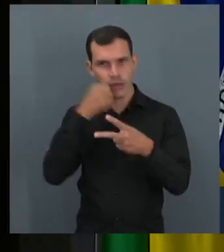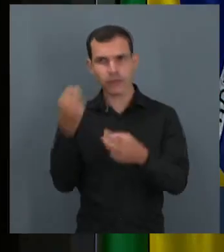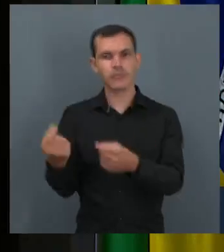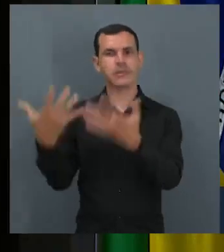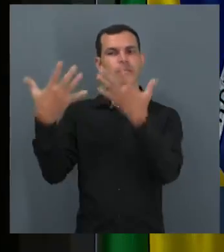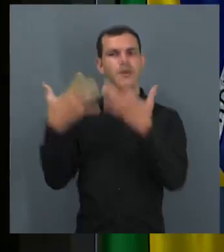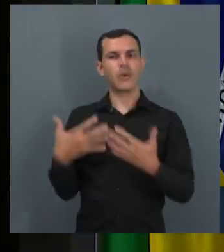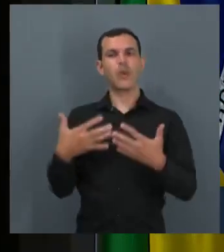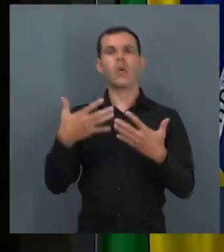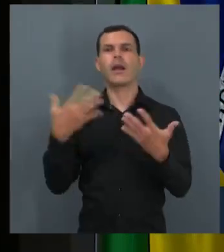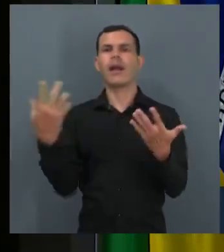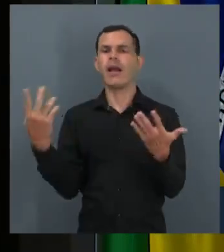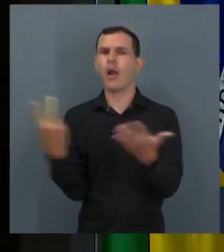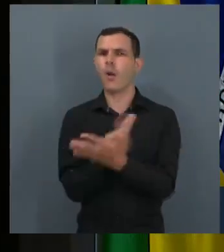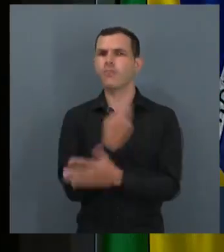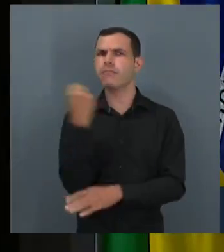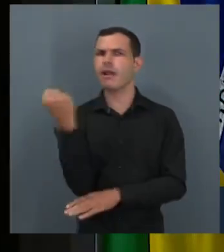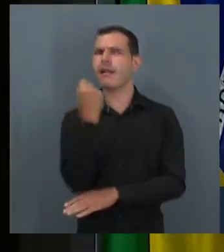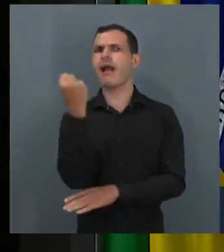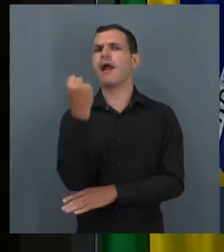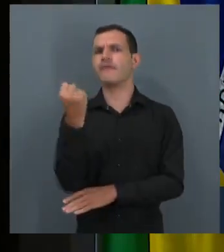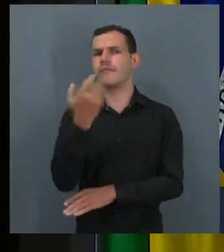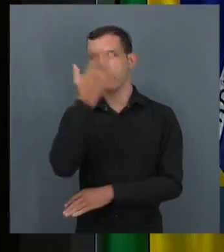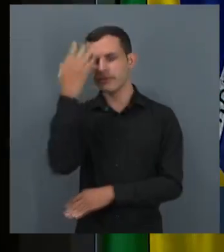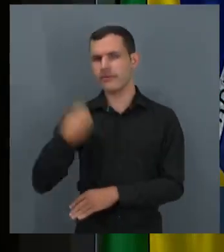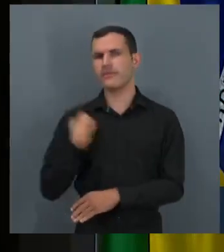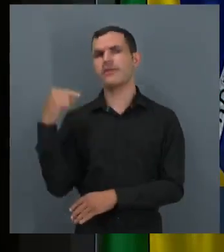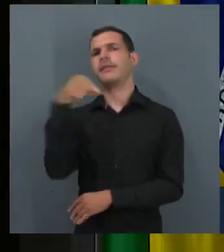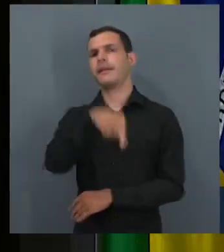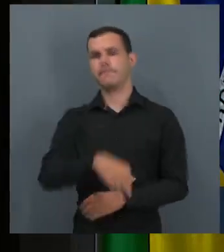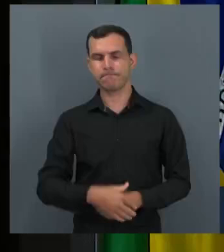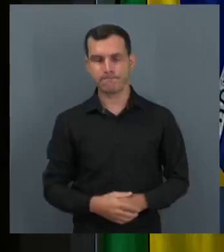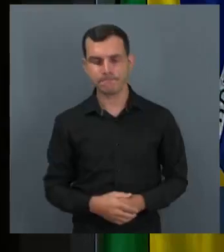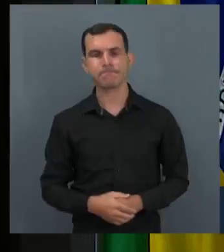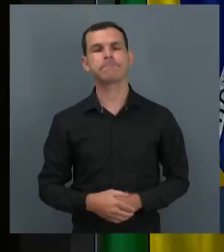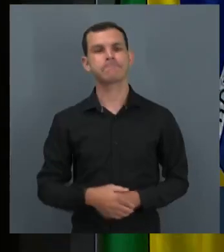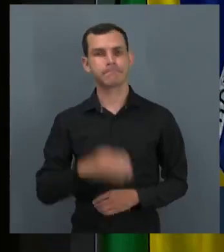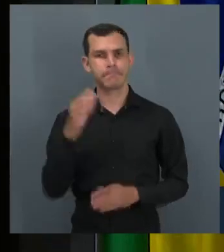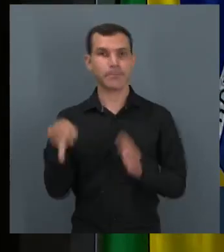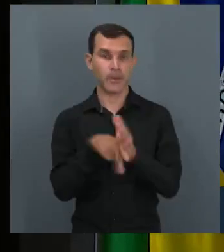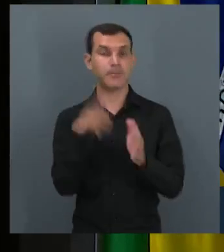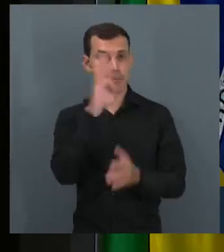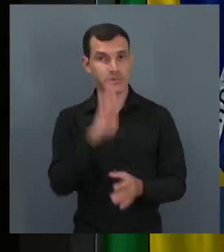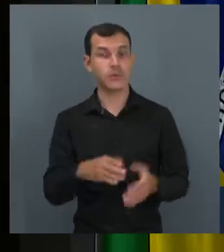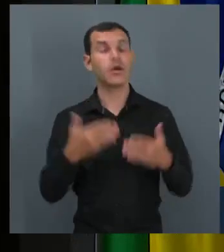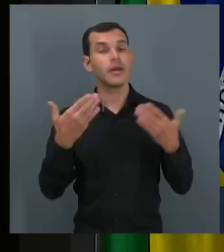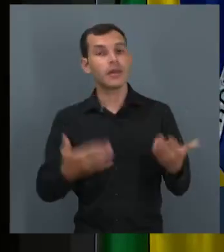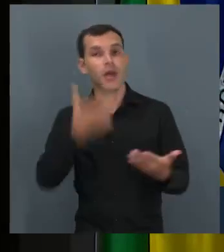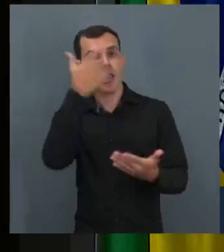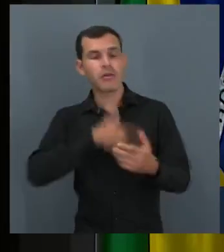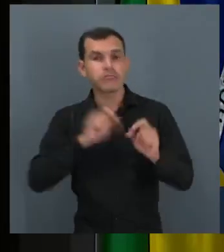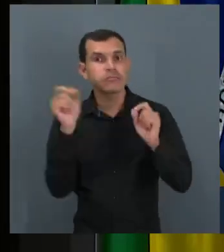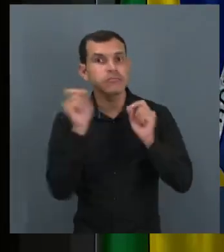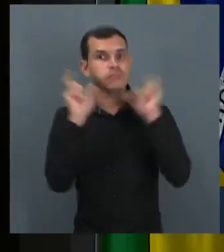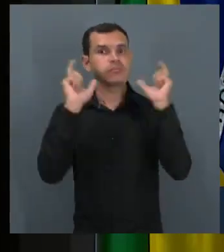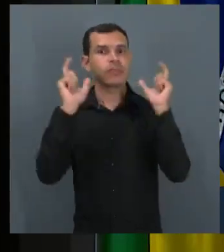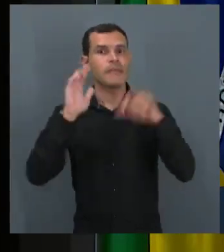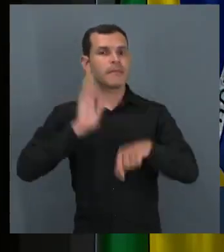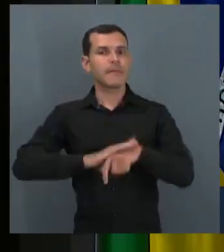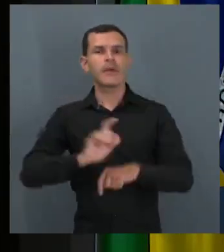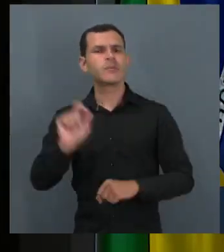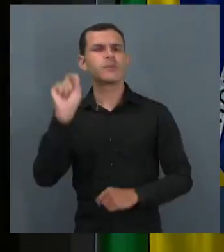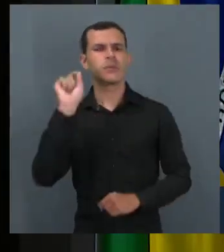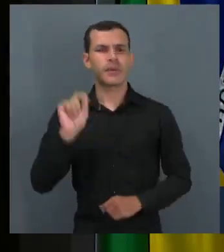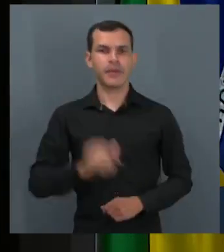passando lá. O que eu quero dizer aqui, o que me chamou mais atenção, que foi